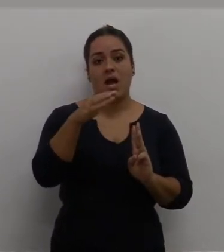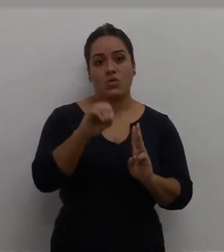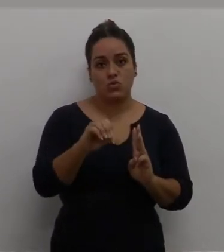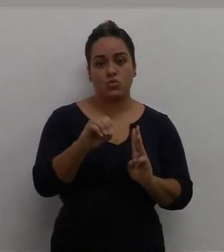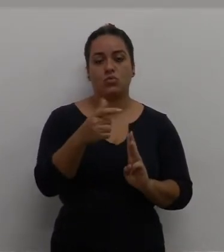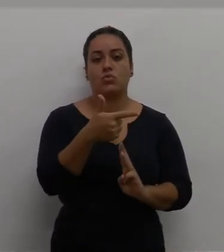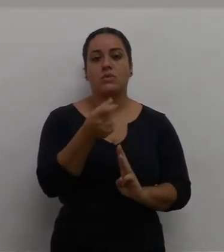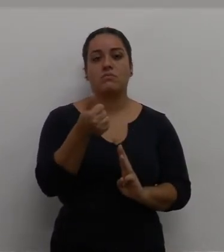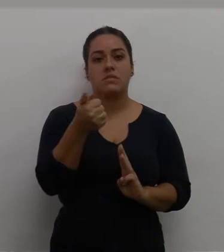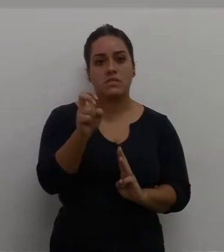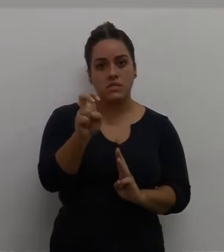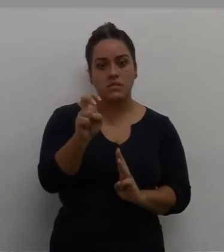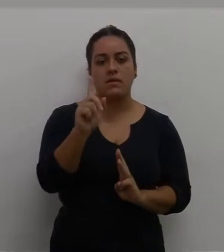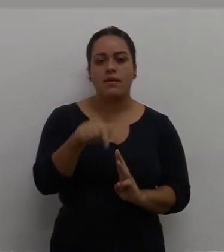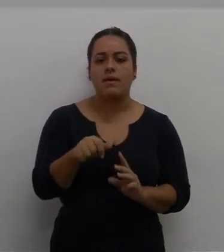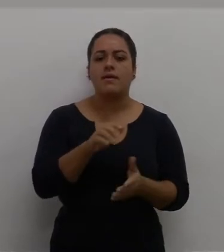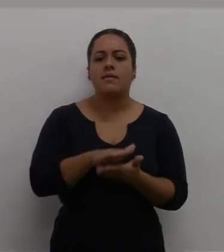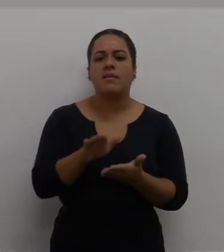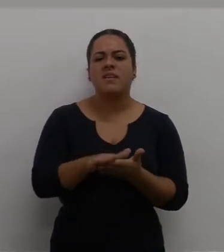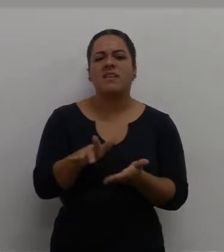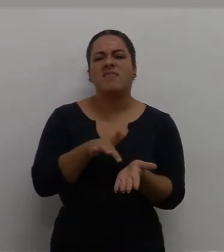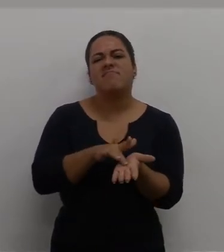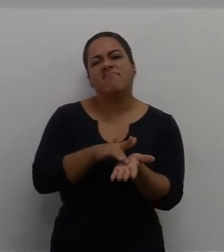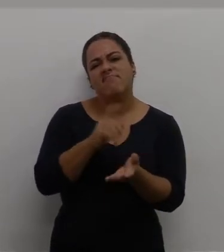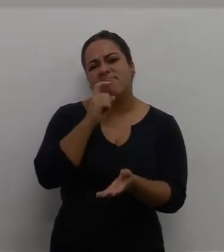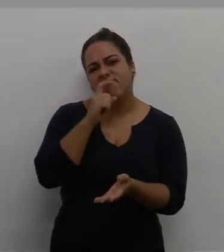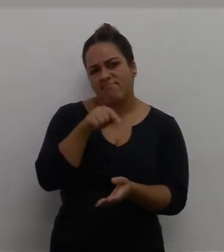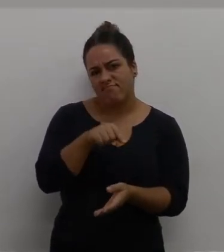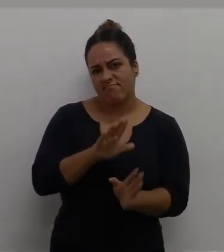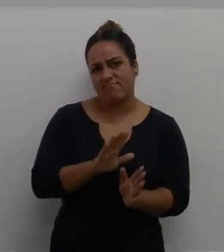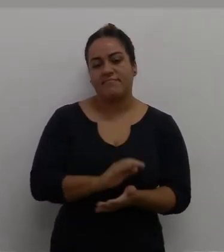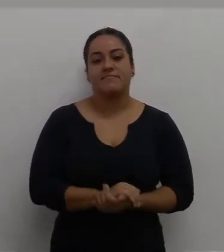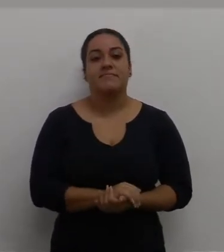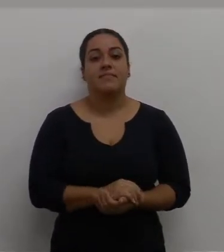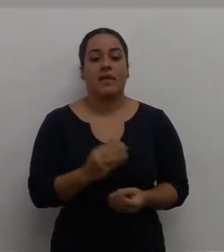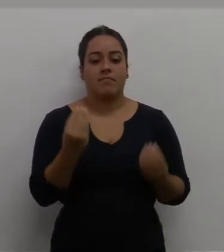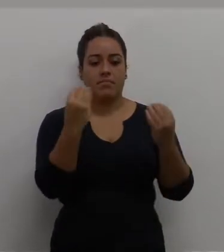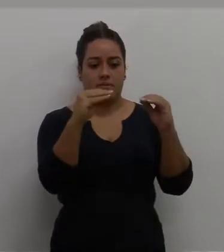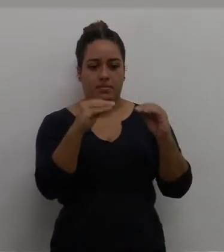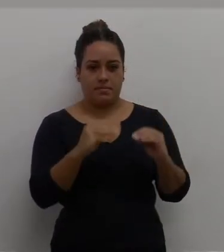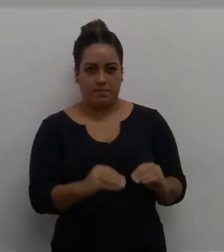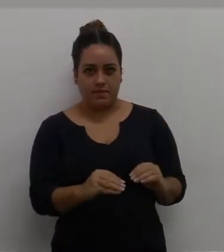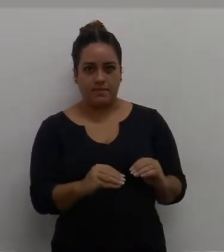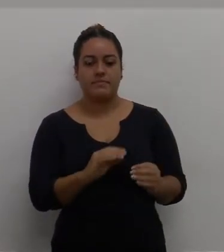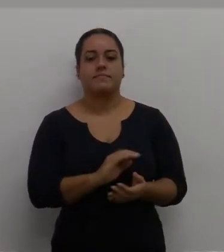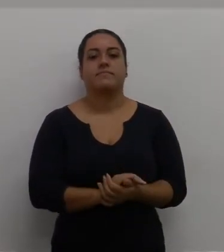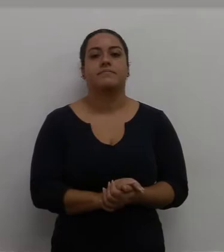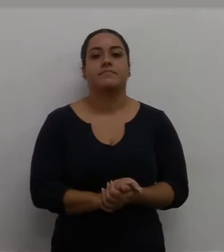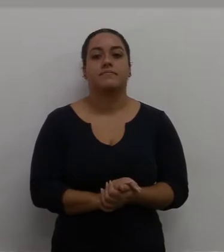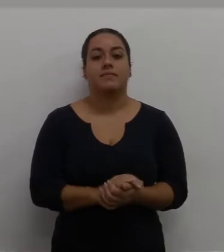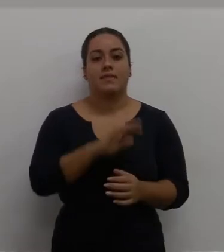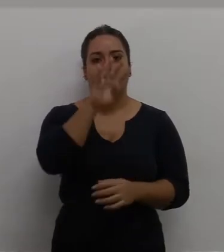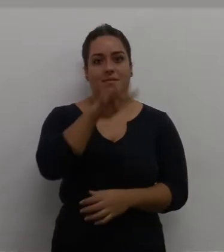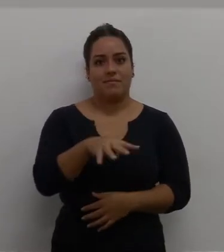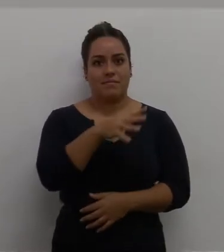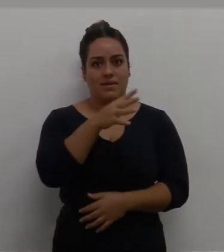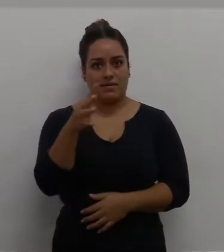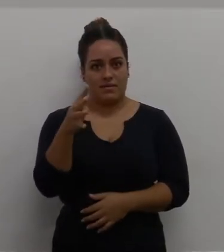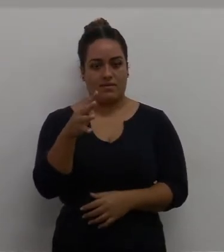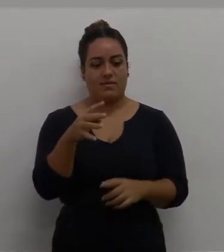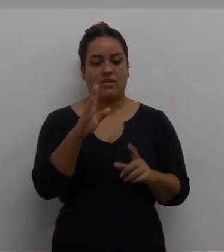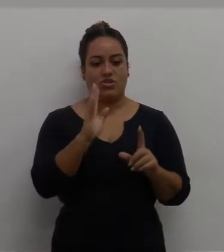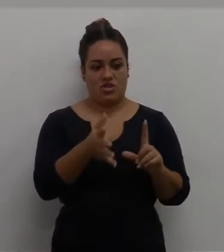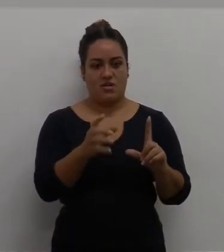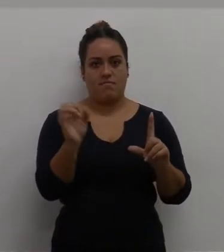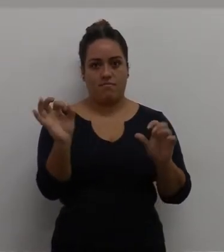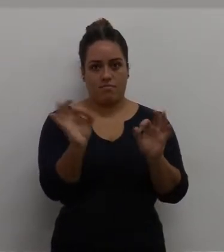2015, são despesas e valores fictícios, ok? Vou marcar aqui, então vou criar uma planilha. Na verdade, desculpa, vou criar